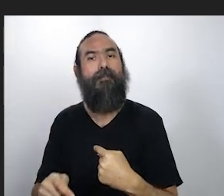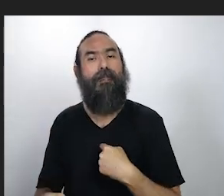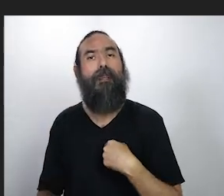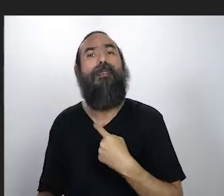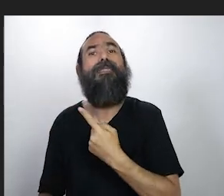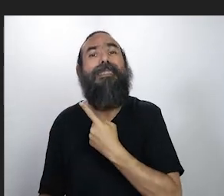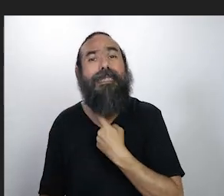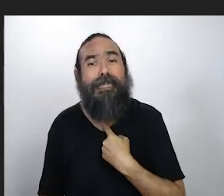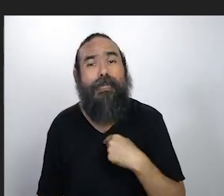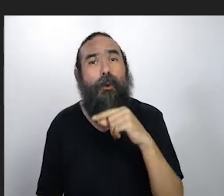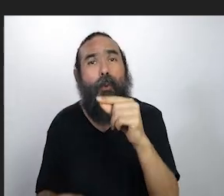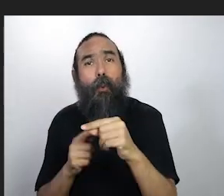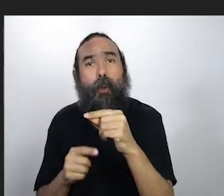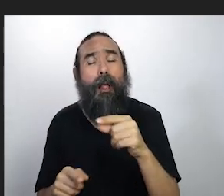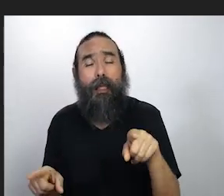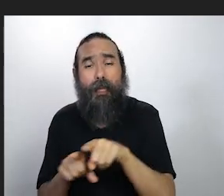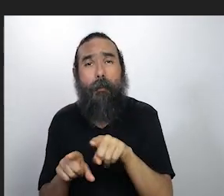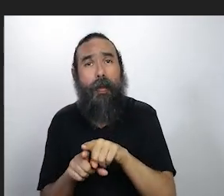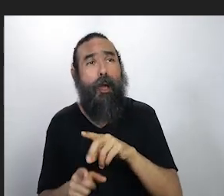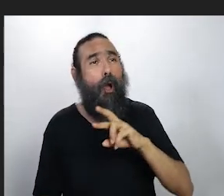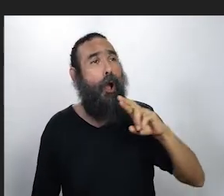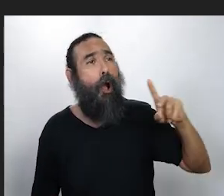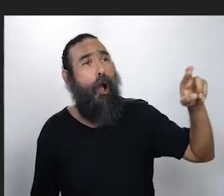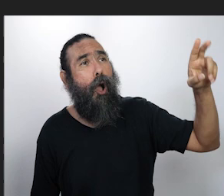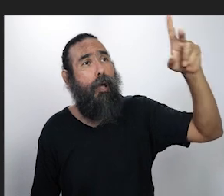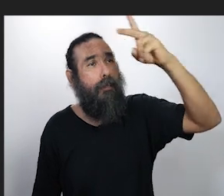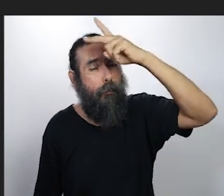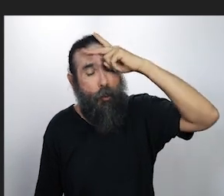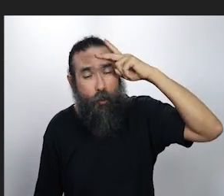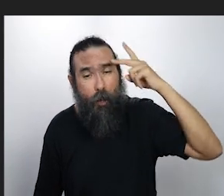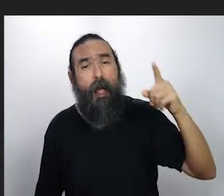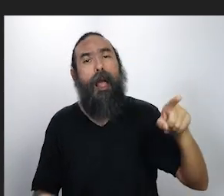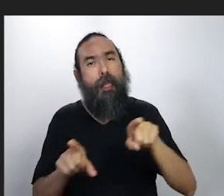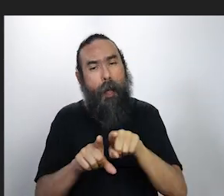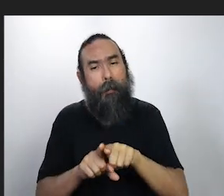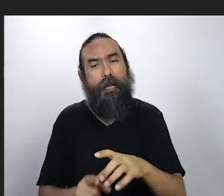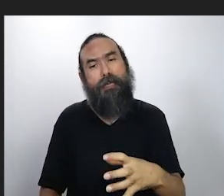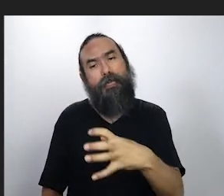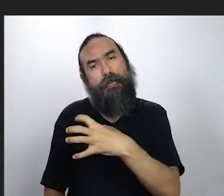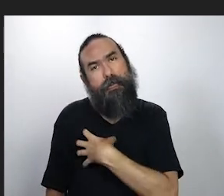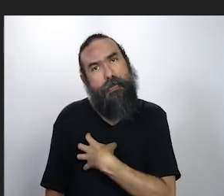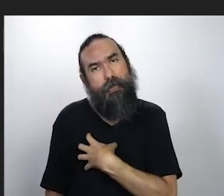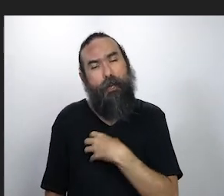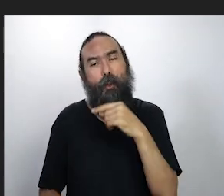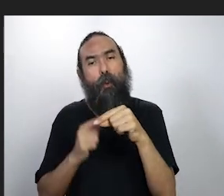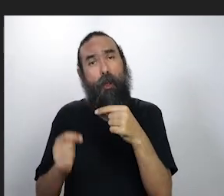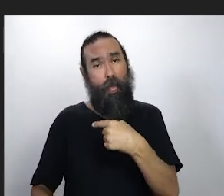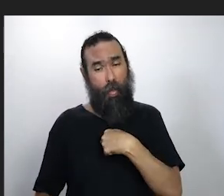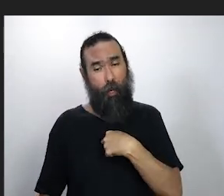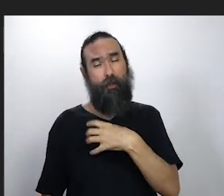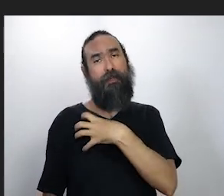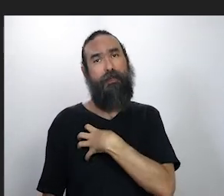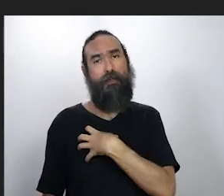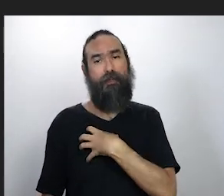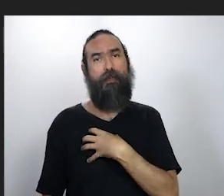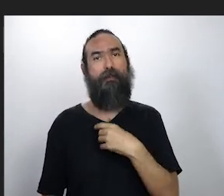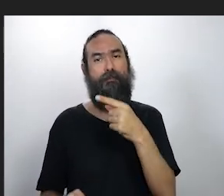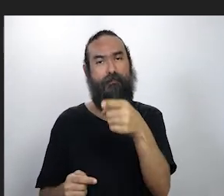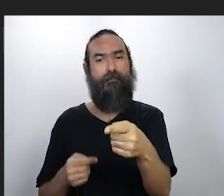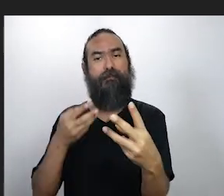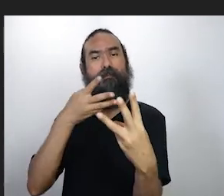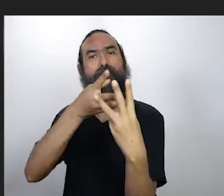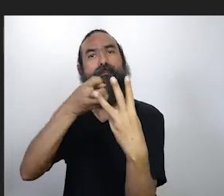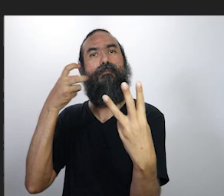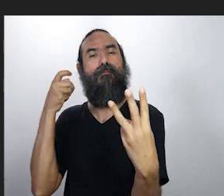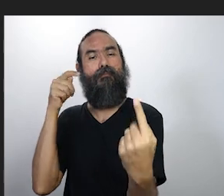Sentissem. Então, assim, desde a década de 80... Eu ando com os indígenas, principalmente Araújos,